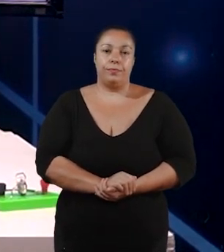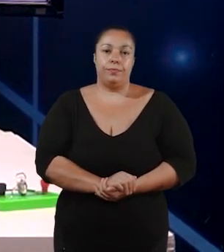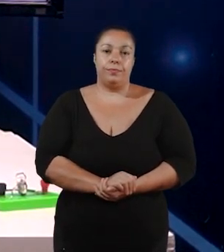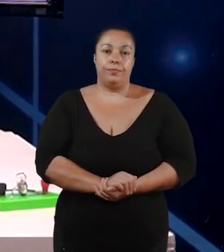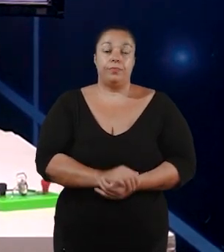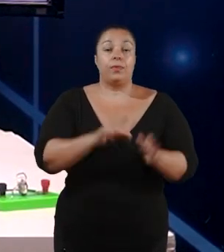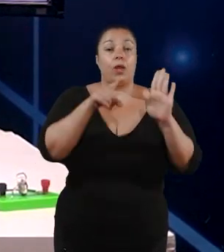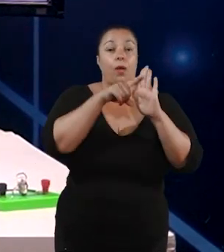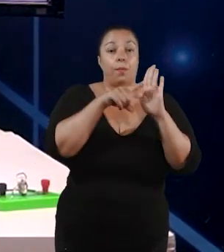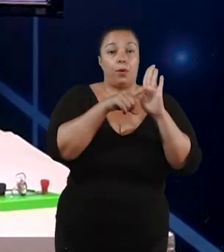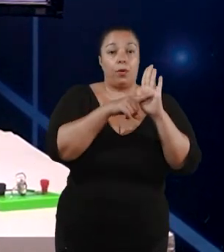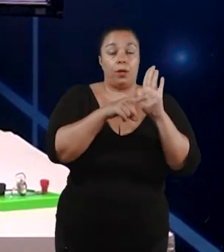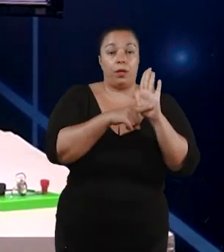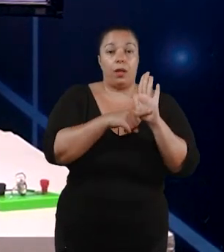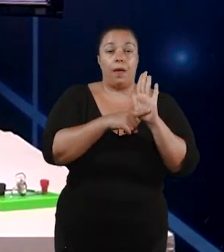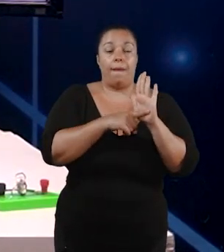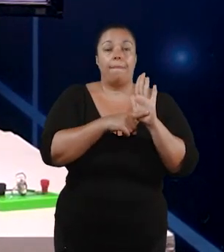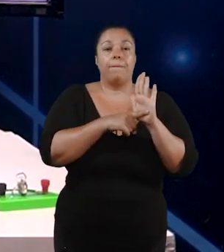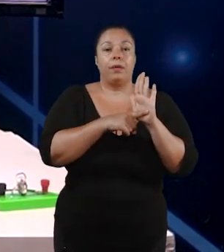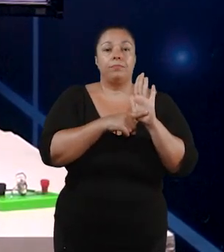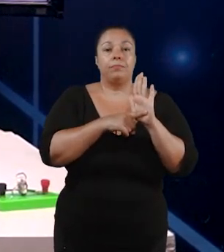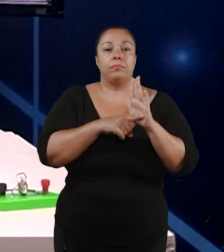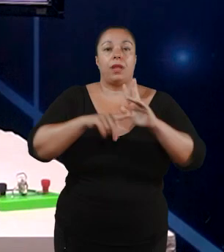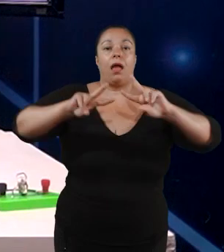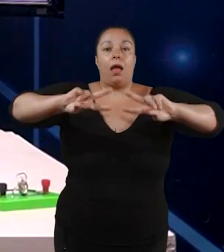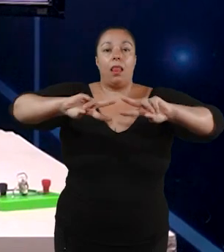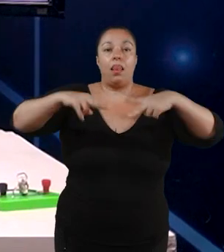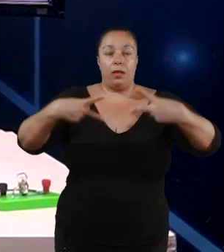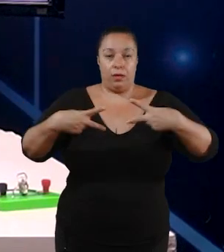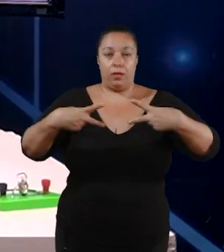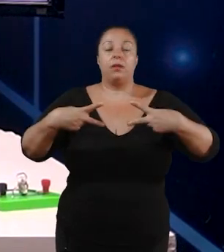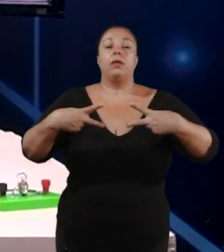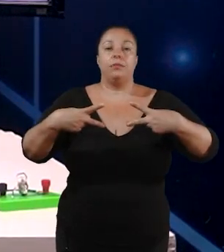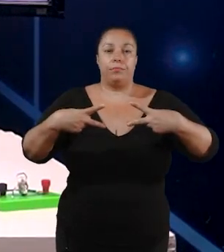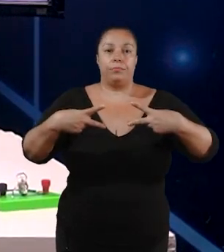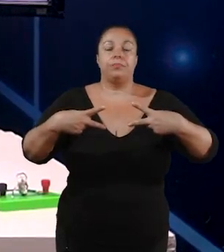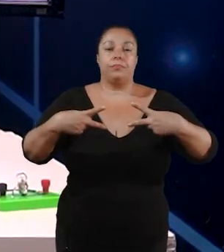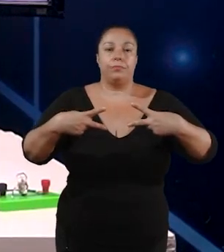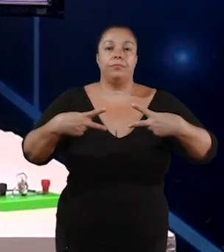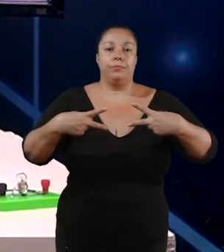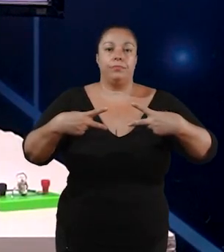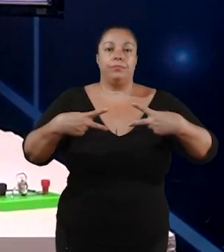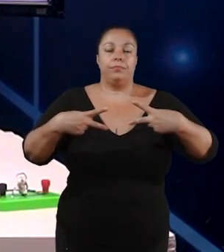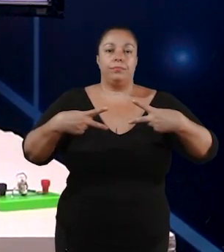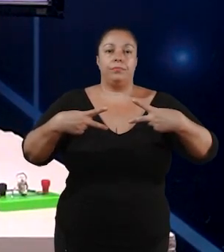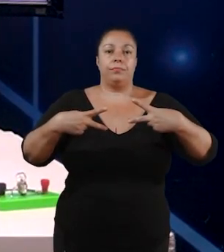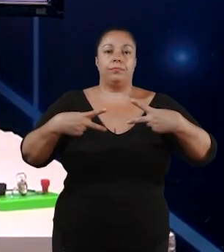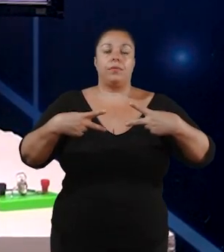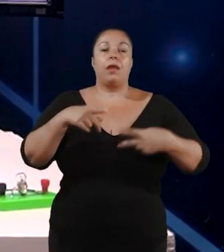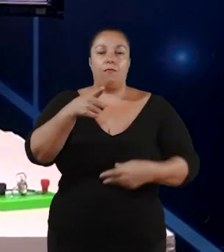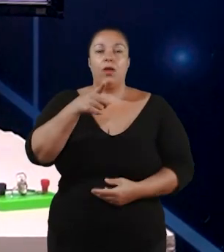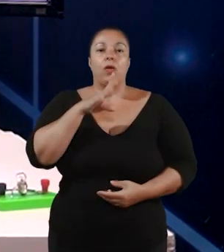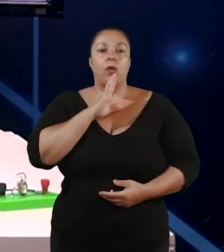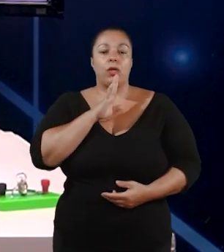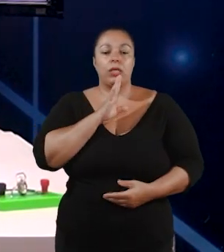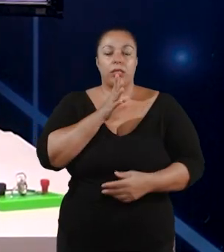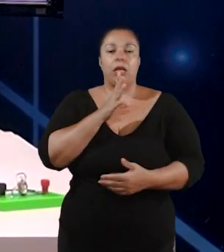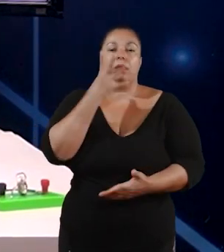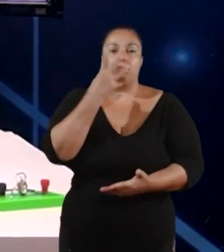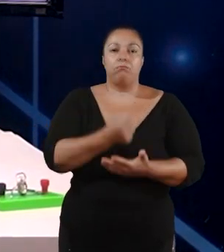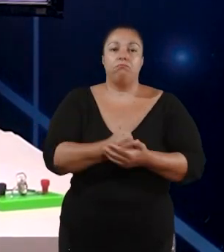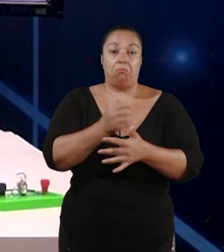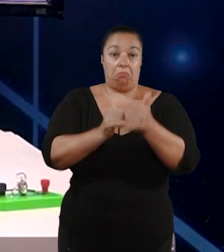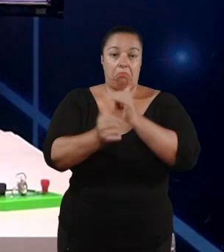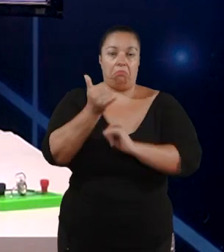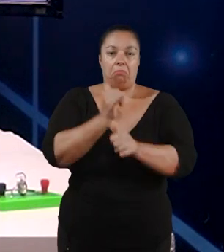O programa PET, está aqui o link, tá? Chama pet.colorado.edu, só isso vocês conseguem acessar ele, tá? É isso que eu tinha